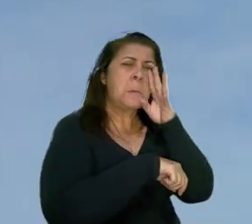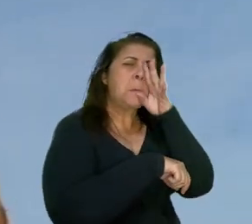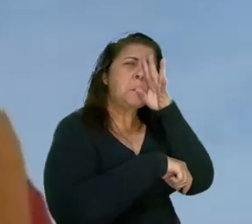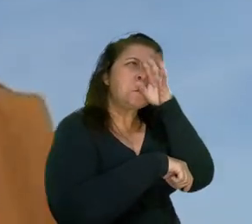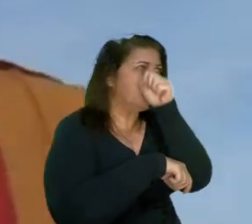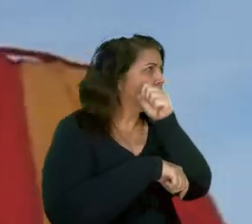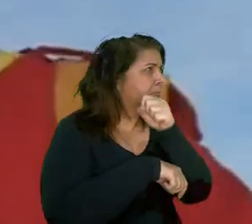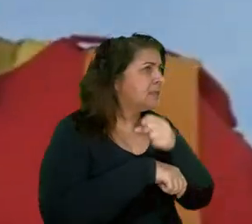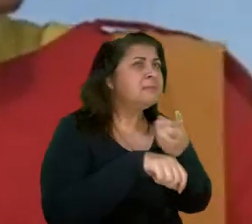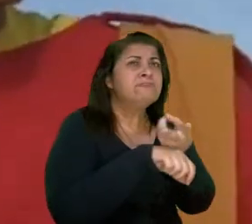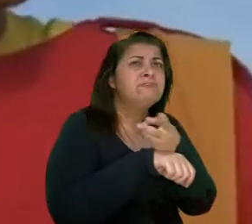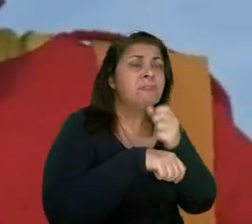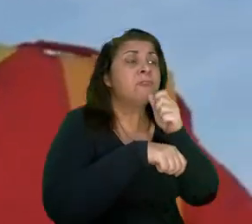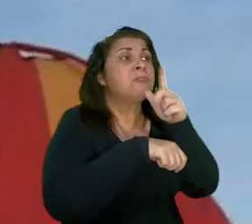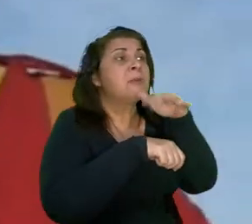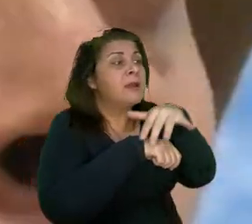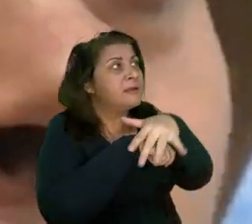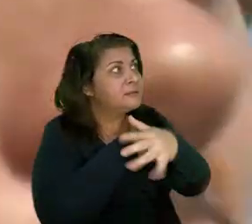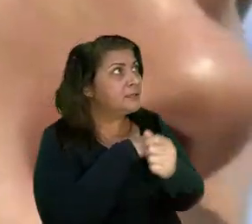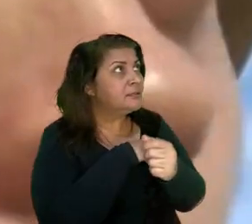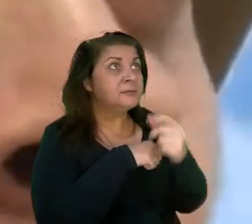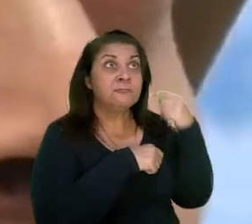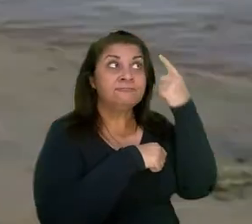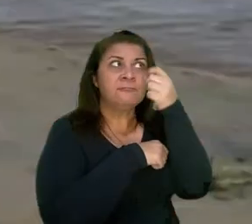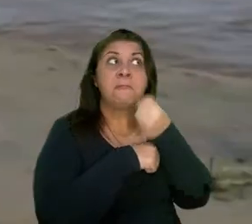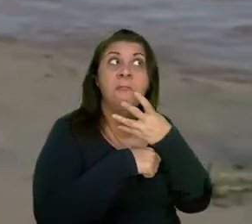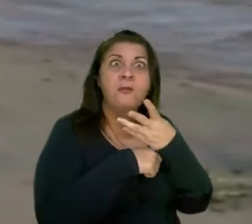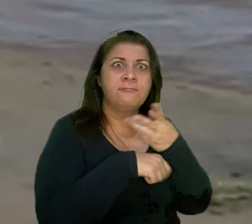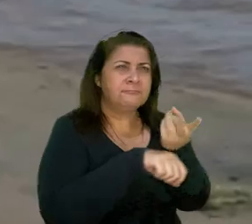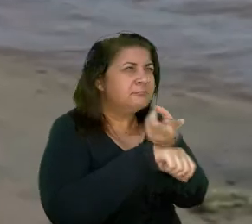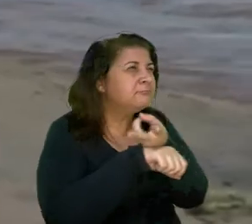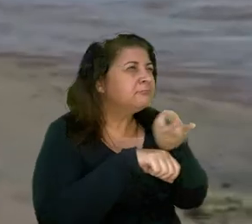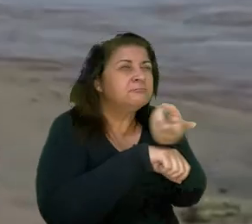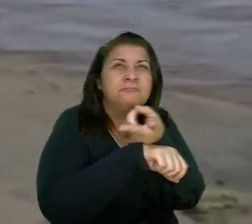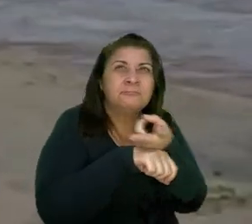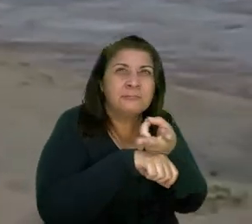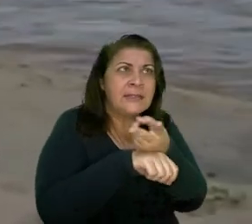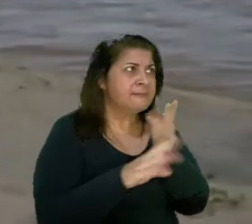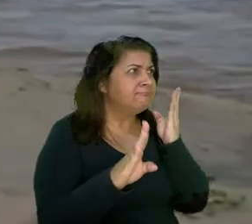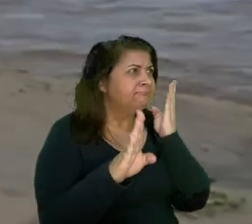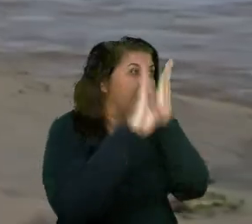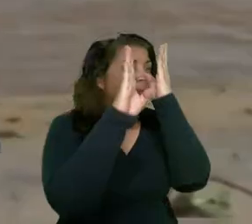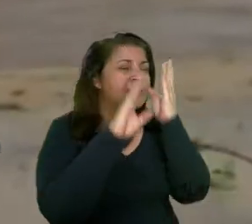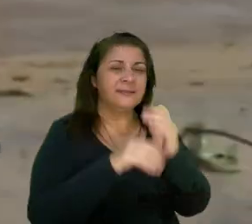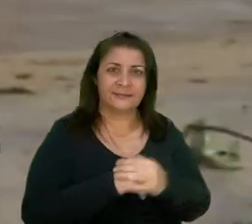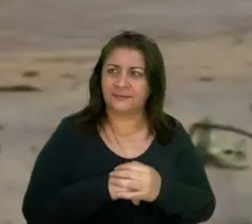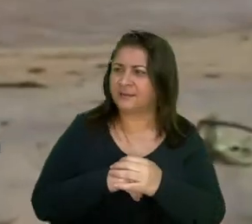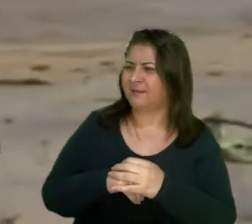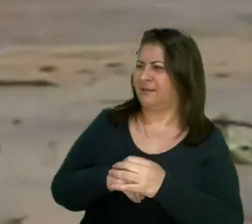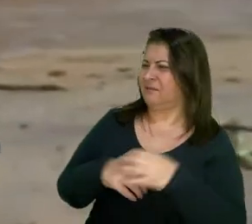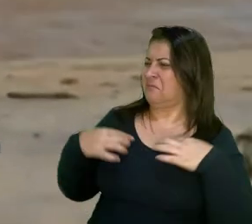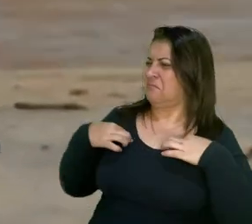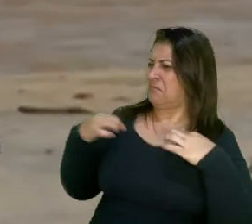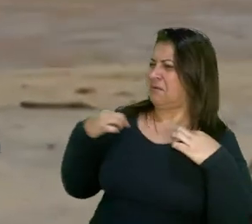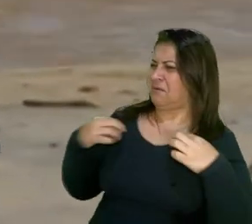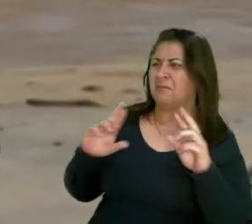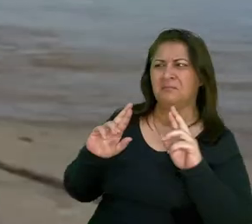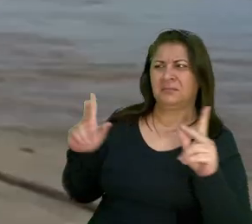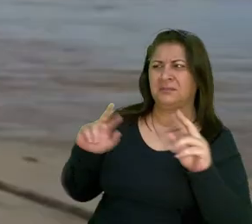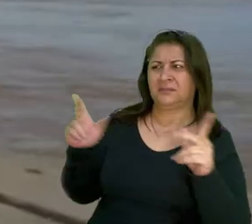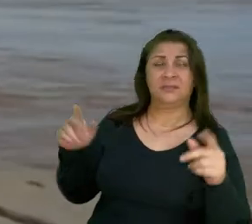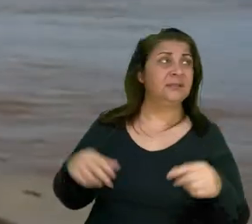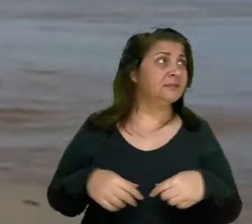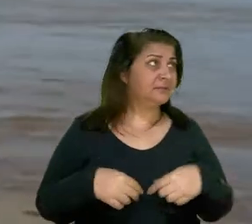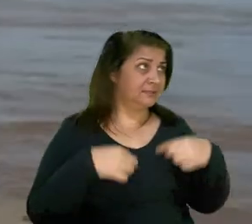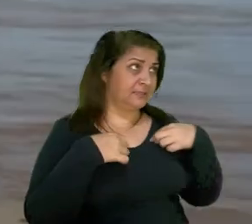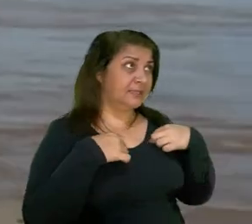teimosia. Precuro as nascentes, os olhos bons. Precuro e até achar. E que roupa estranha é essa?